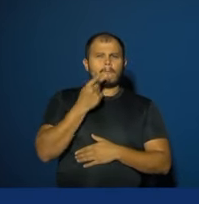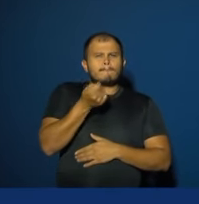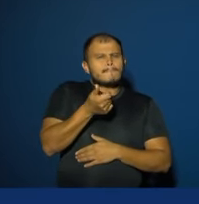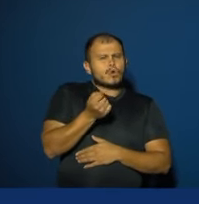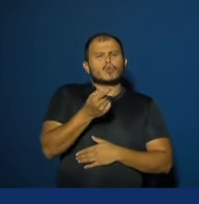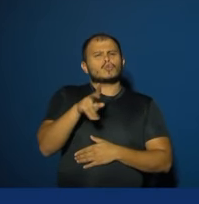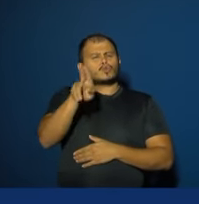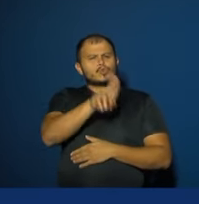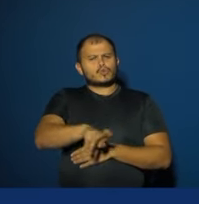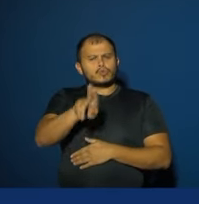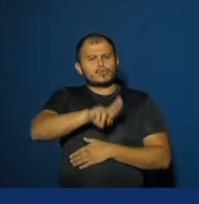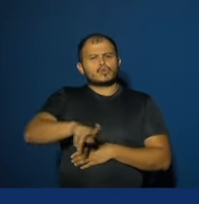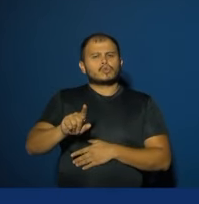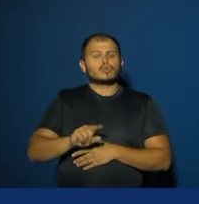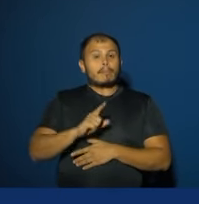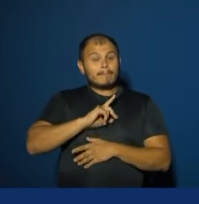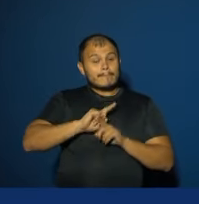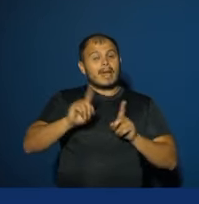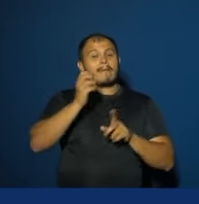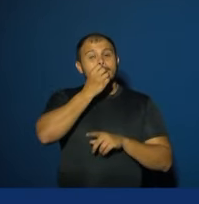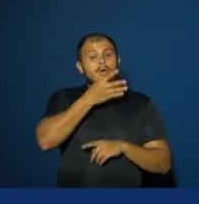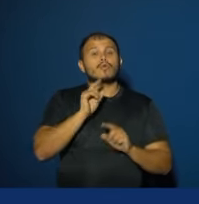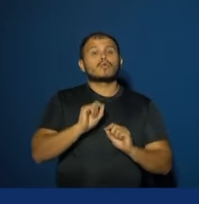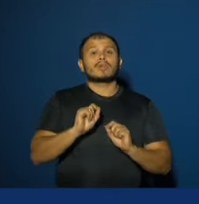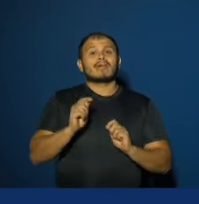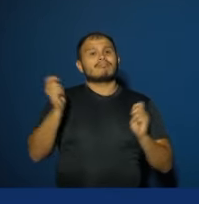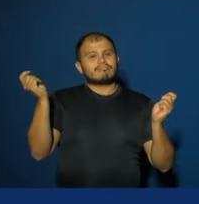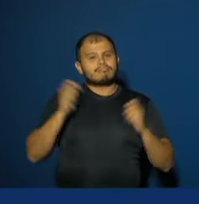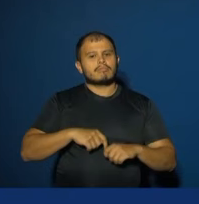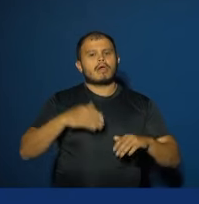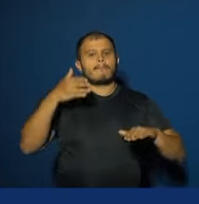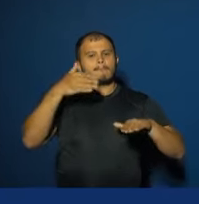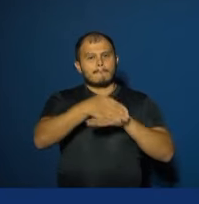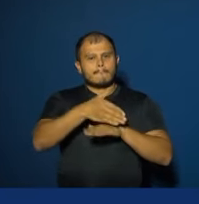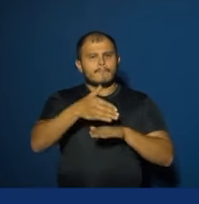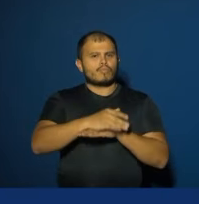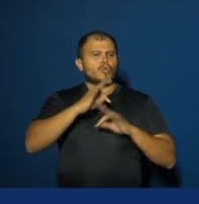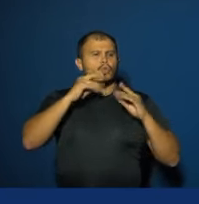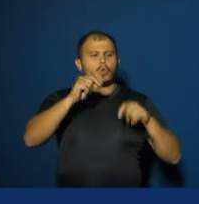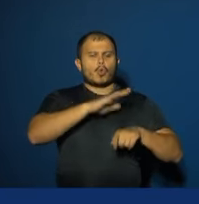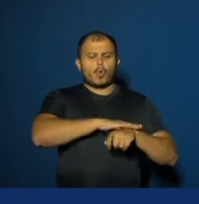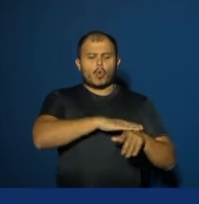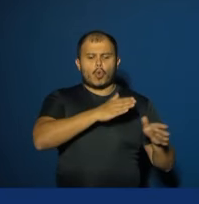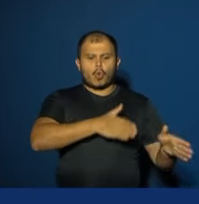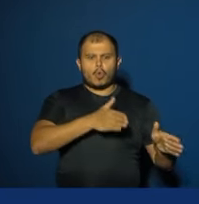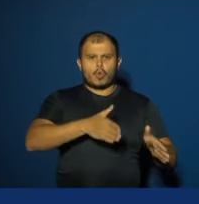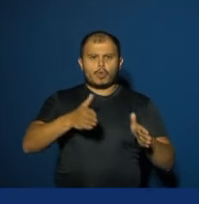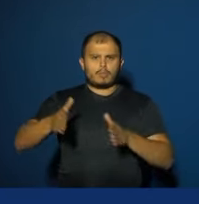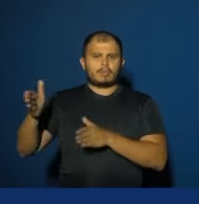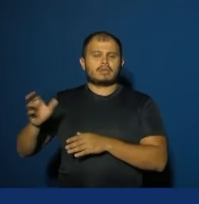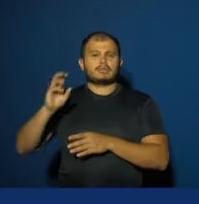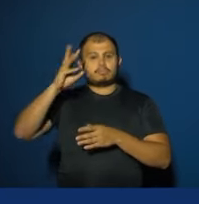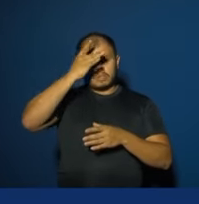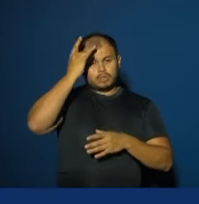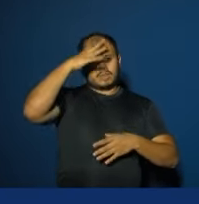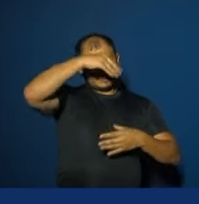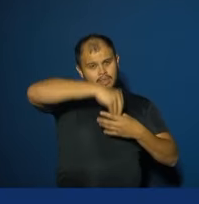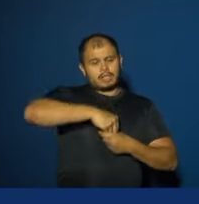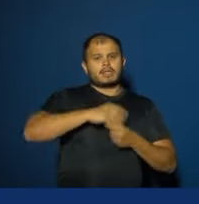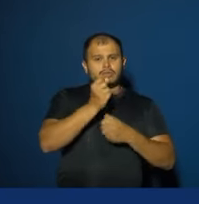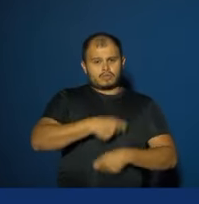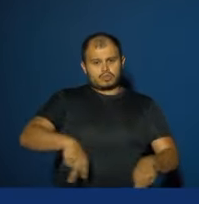por nós eh de de poder participar de todos os momentos da jornada quando o cliente está no shopping inclusive dos momentos